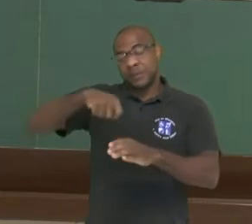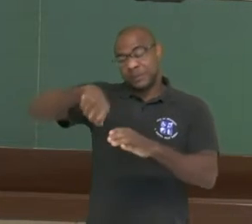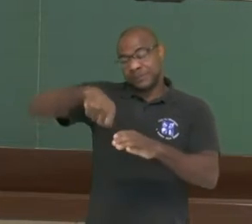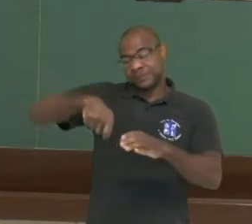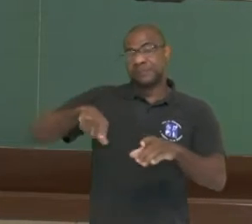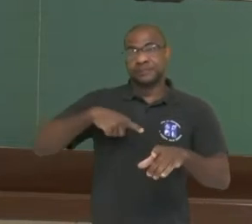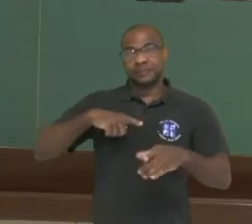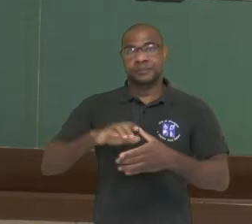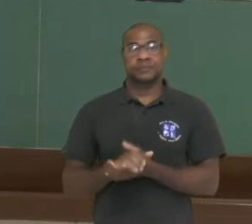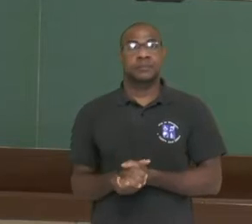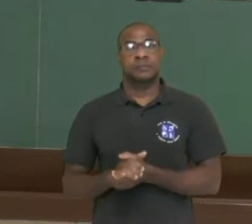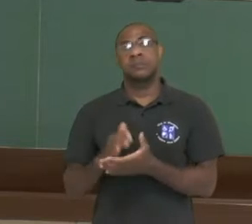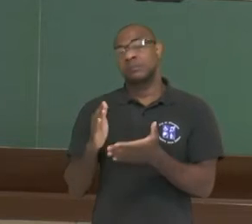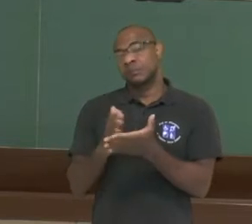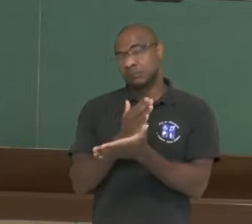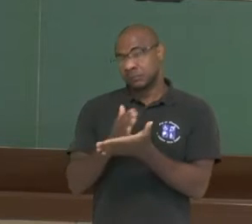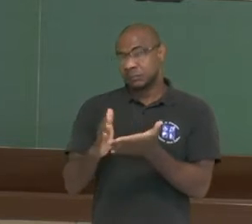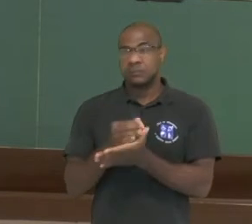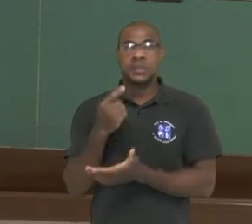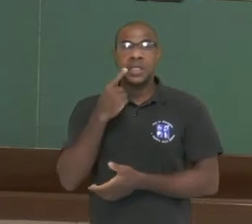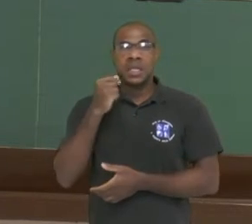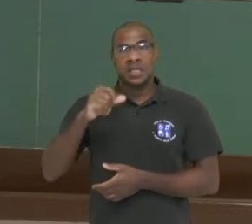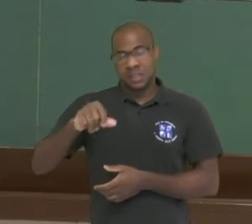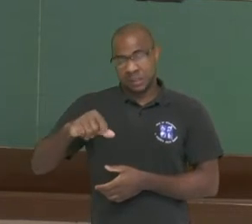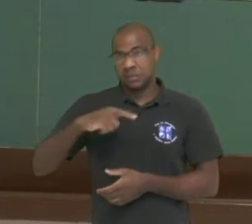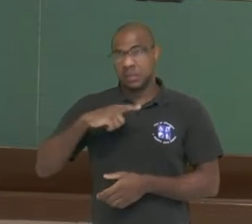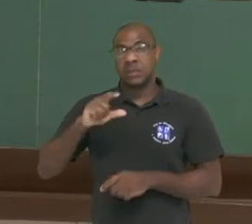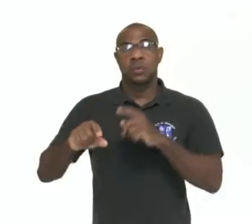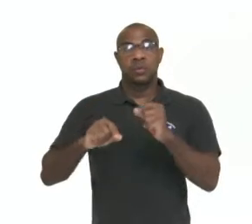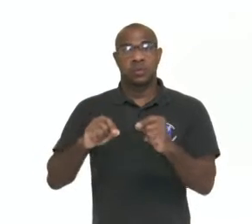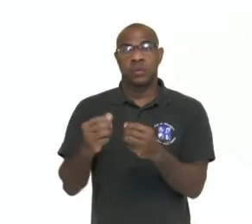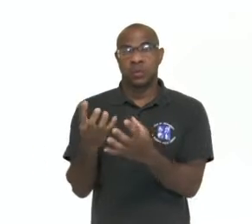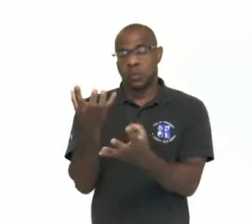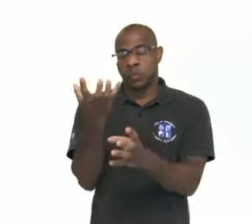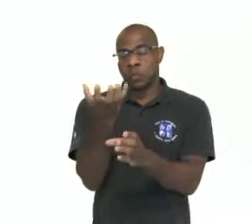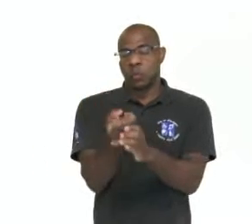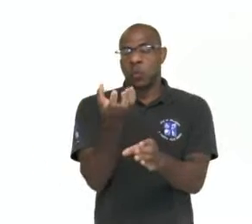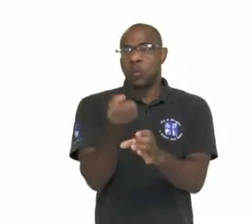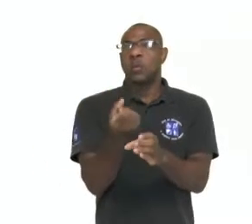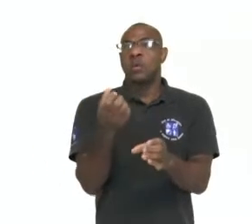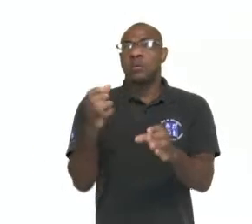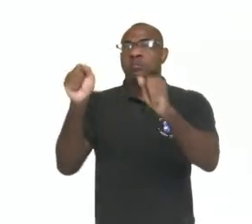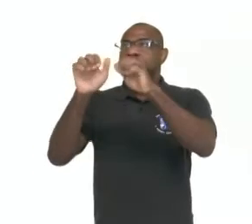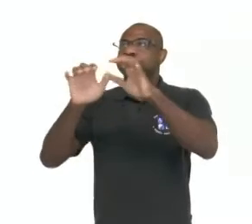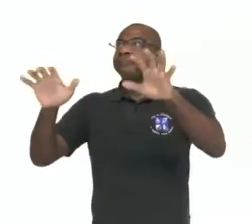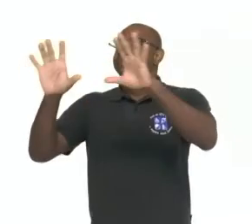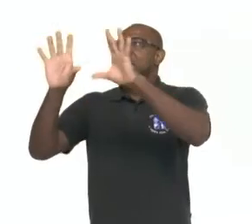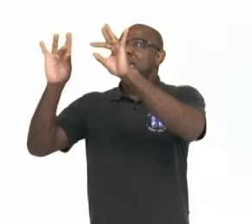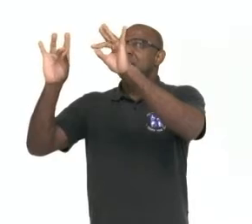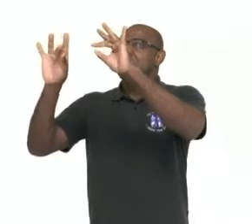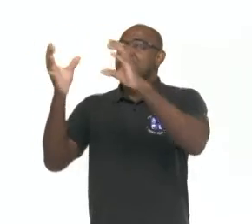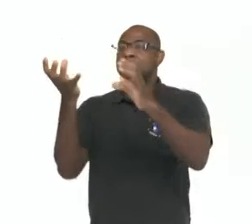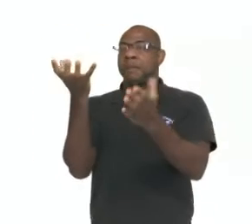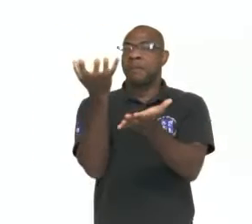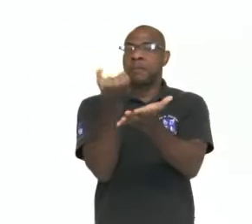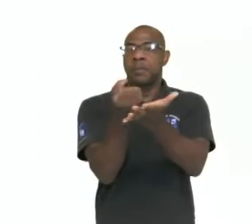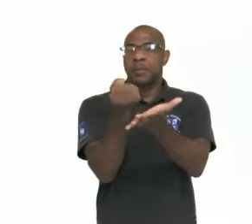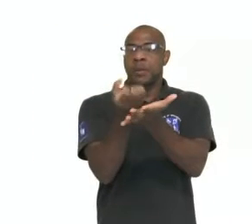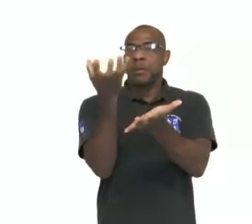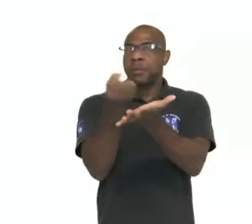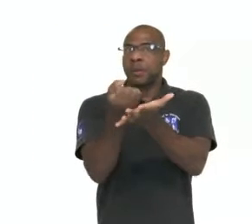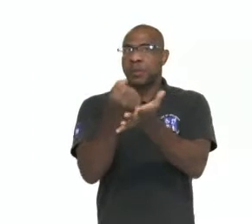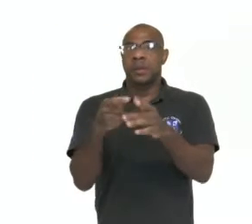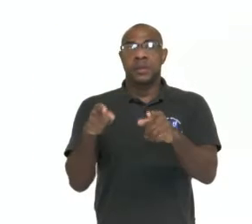Alguns sais possuem propriedade higroscópica, ou seja, absorvem a umidade do ar. São bons condutores de